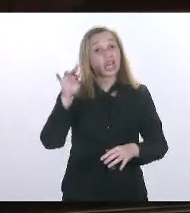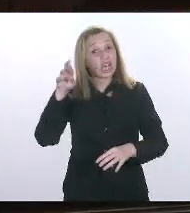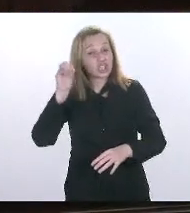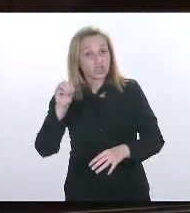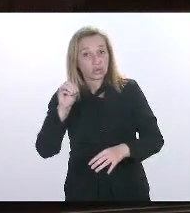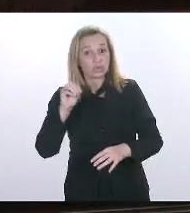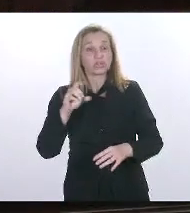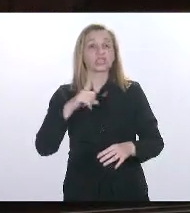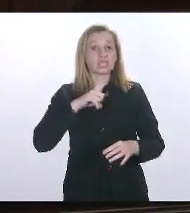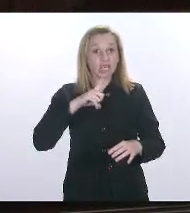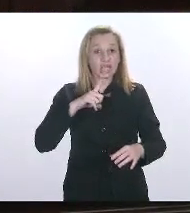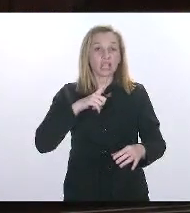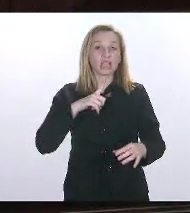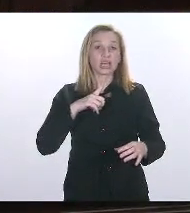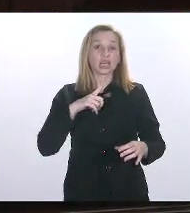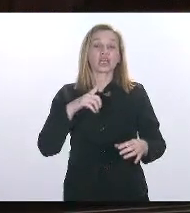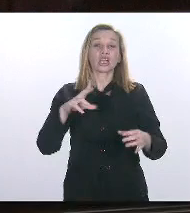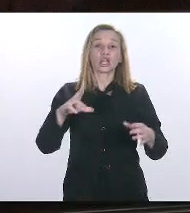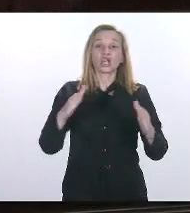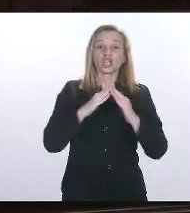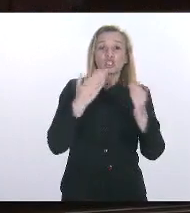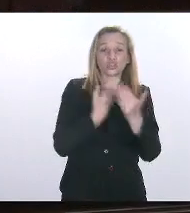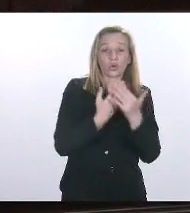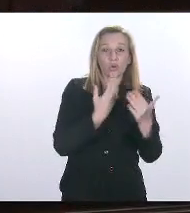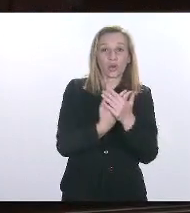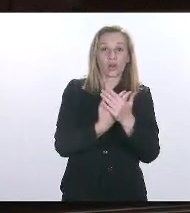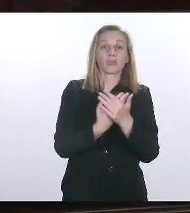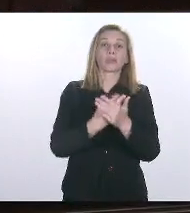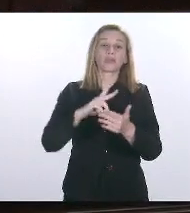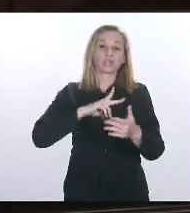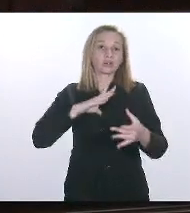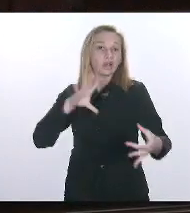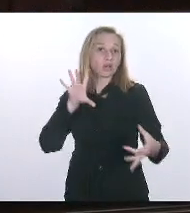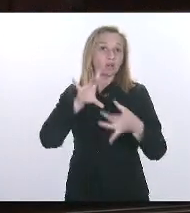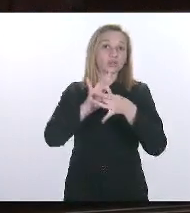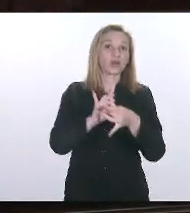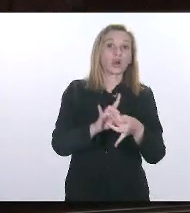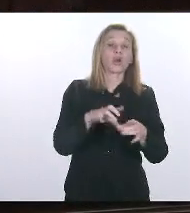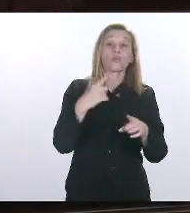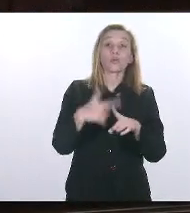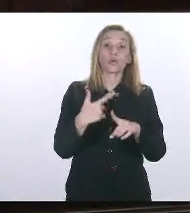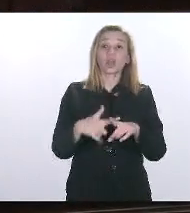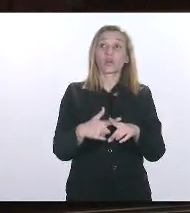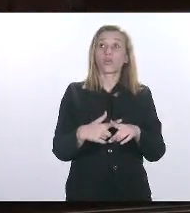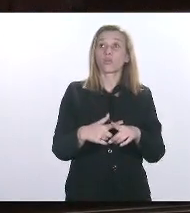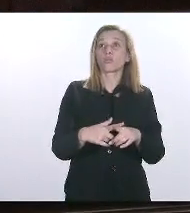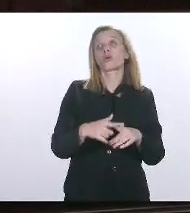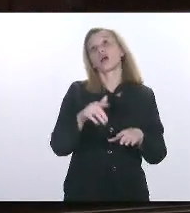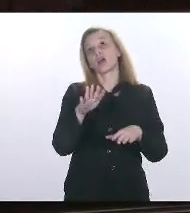particulares conveniados, né? Porque porventura o poder público não pôde